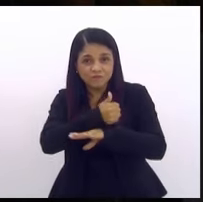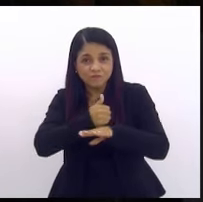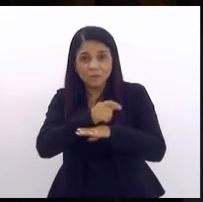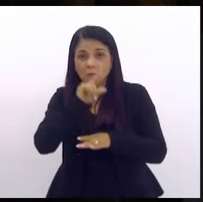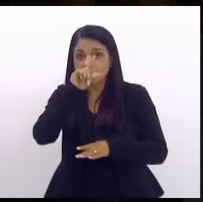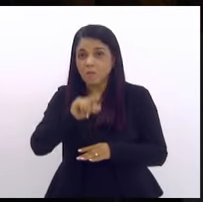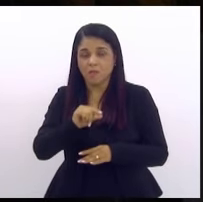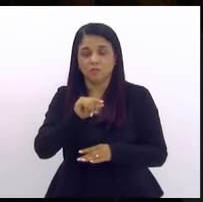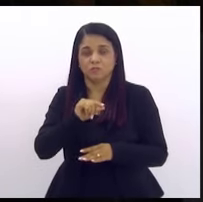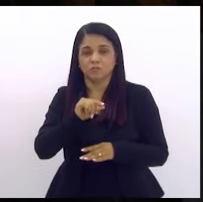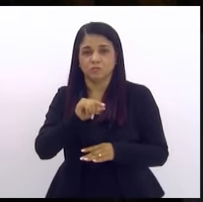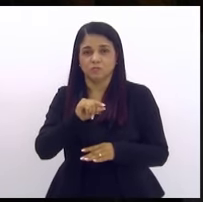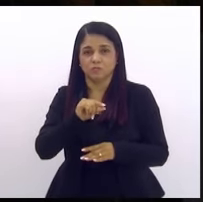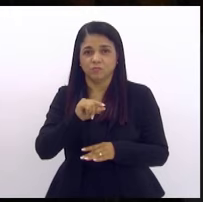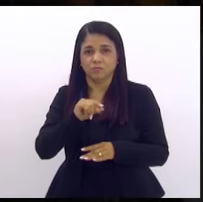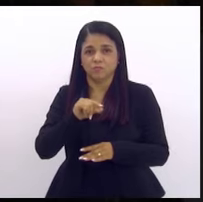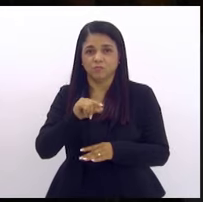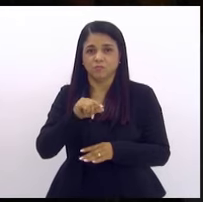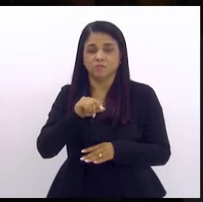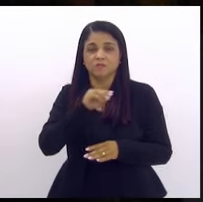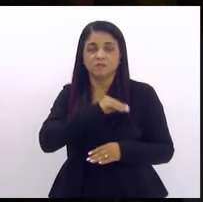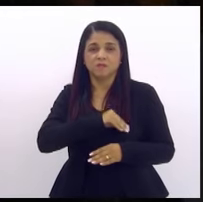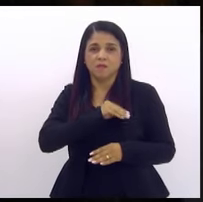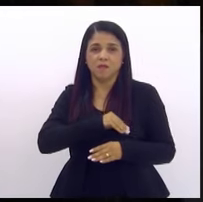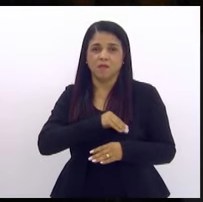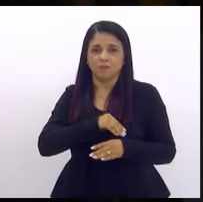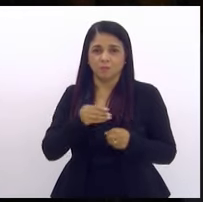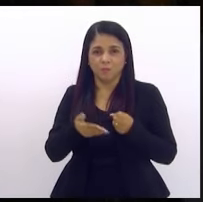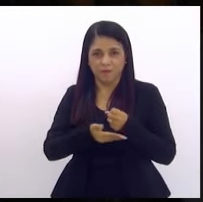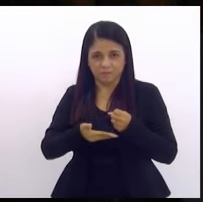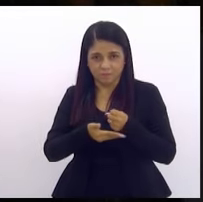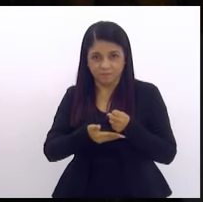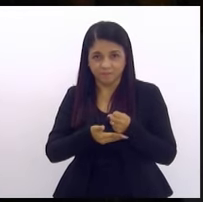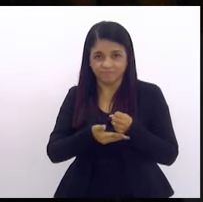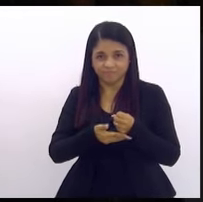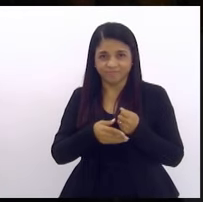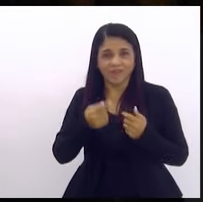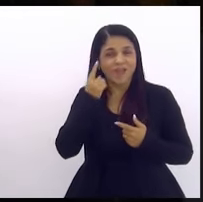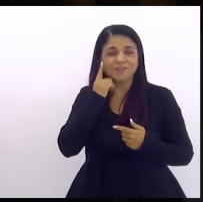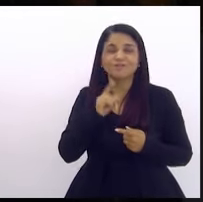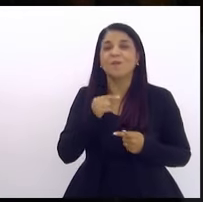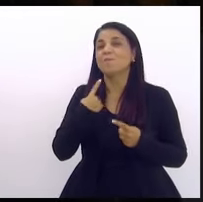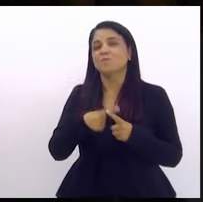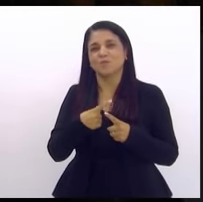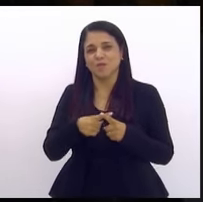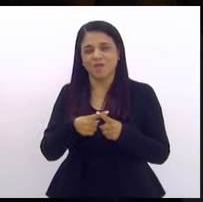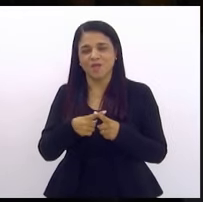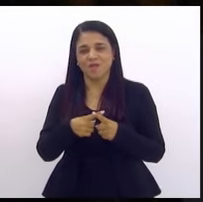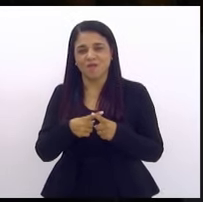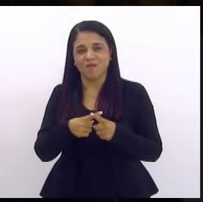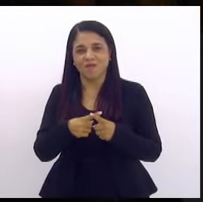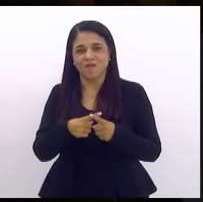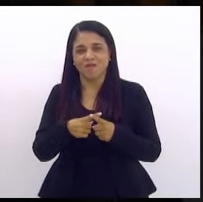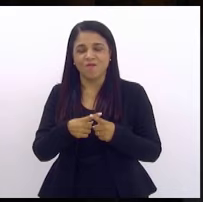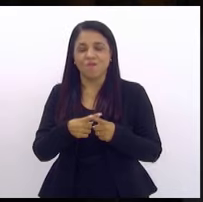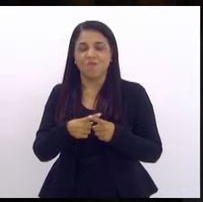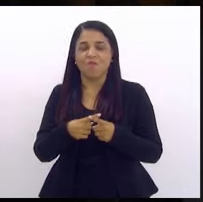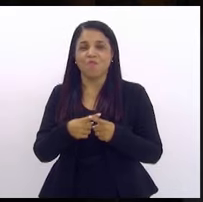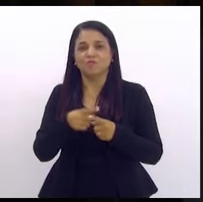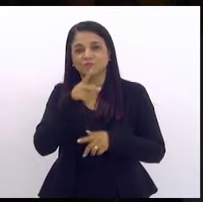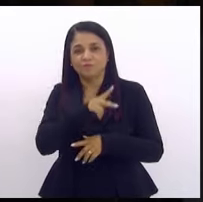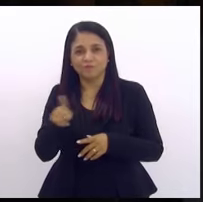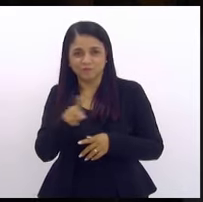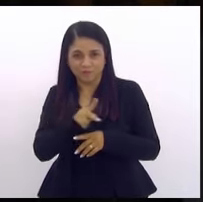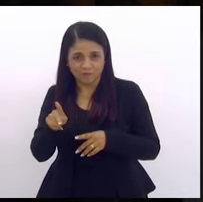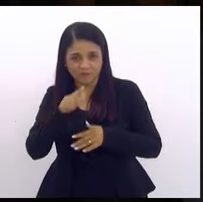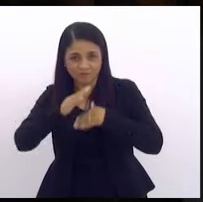não se sabe por quê que a rede vai tão mal. Mas a gente retirou, conseguiu a retirada de pauta desse projeto da FAEP e vamos ficar